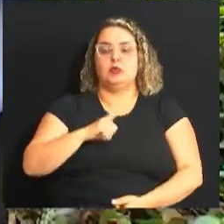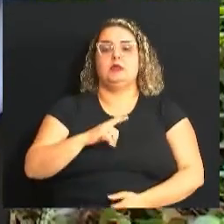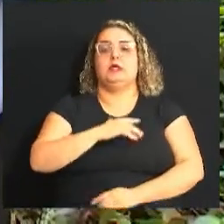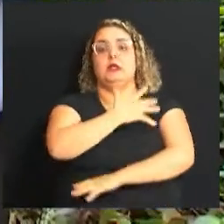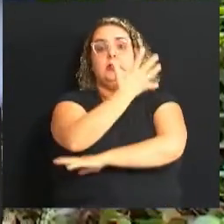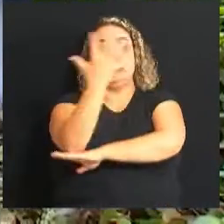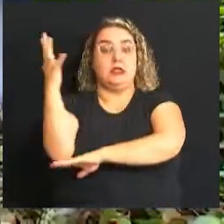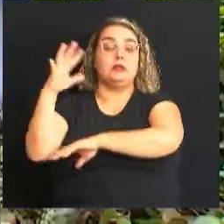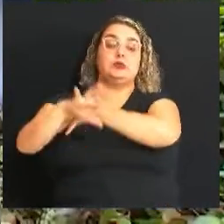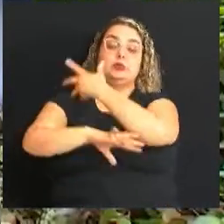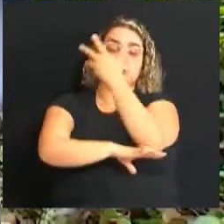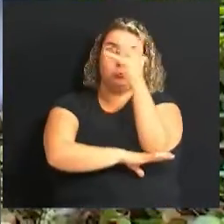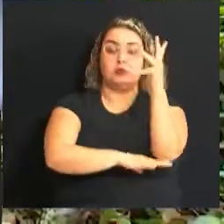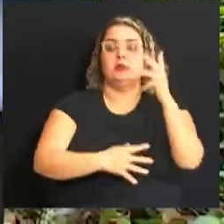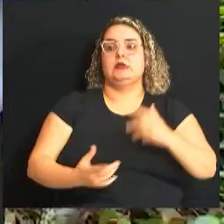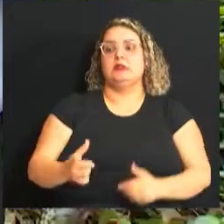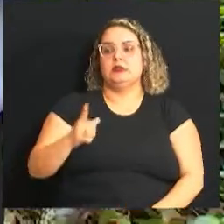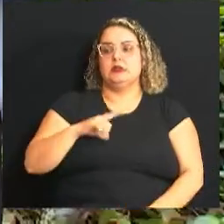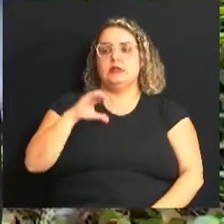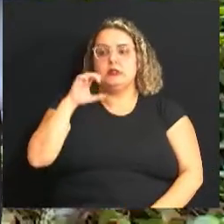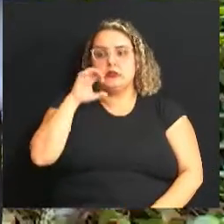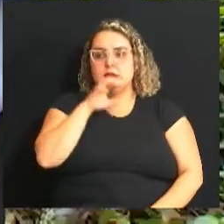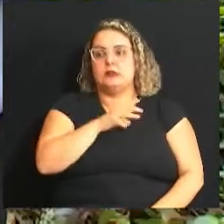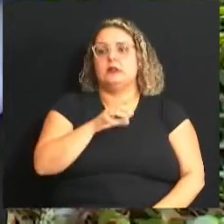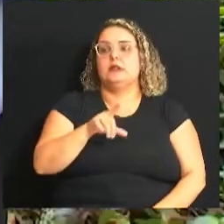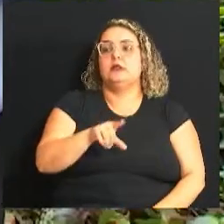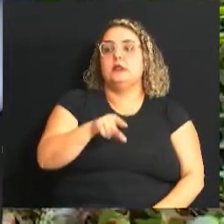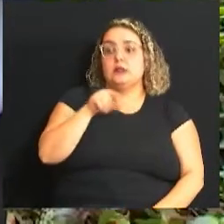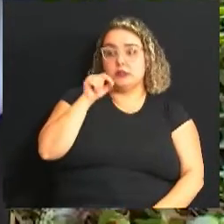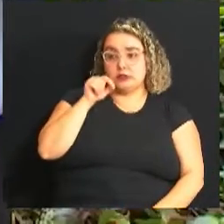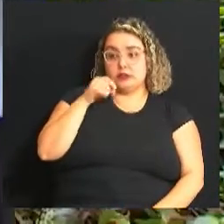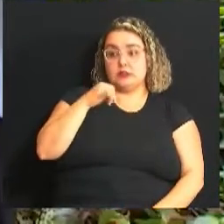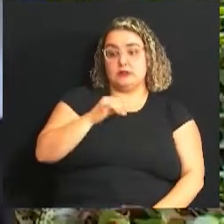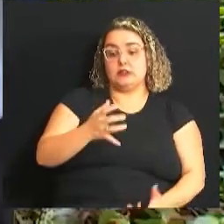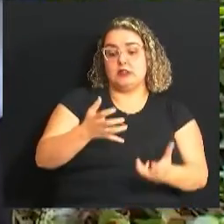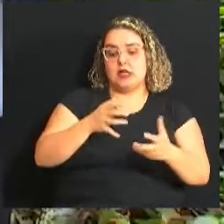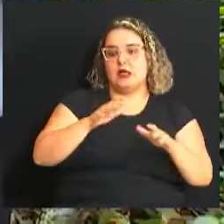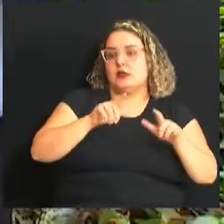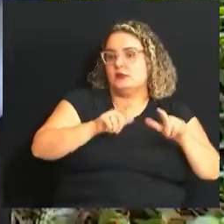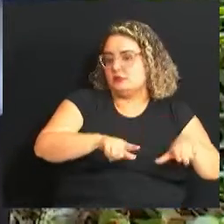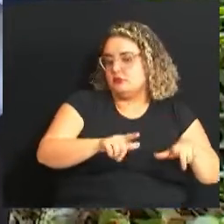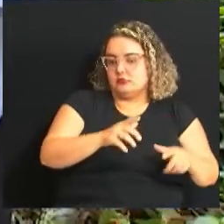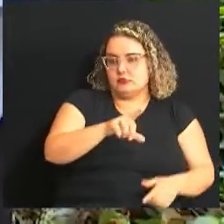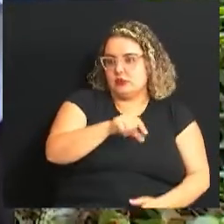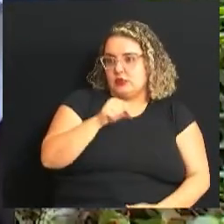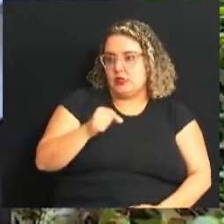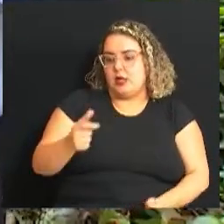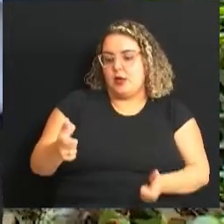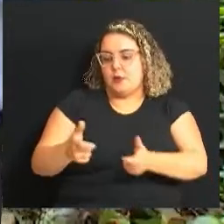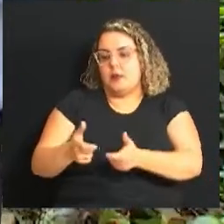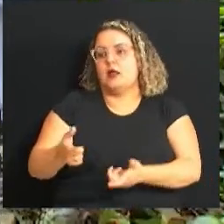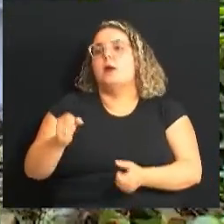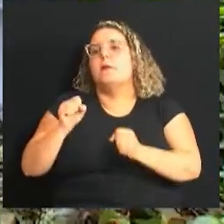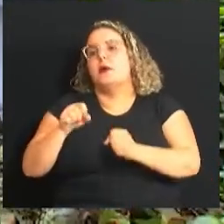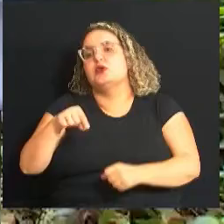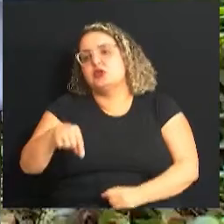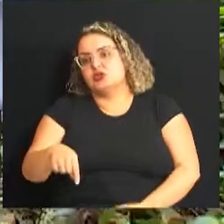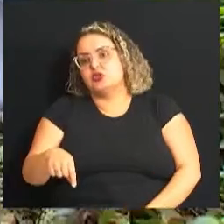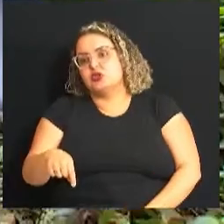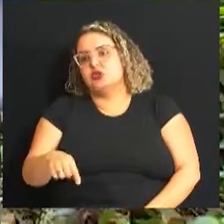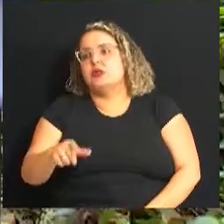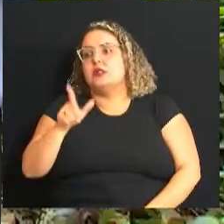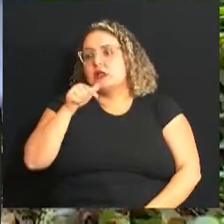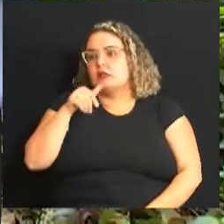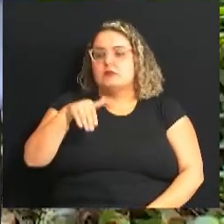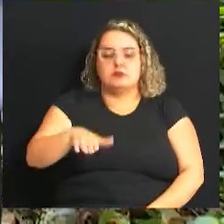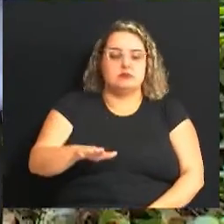Então, tem aquecimento? Ele tem que escolher se ele quiser ficar ali. A parte menos quente, ele pode ir para lá. Ele quer ir para a água, ele vai